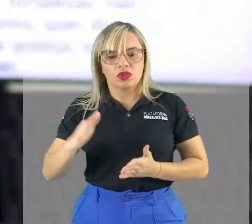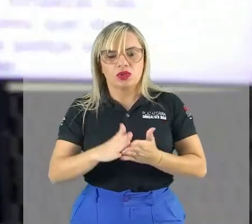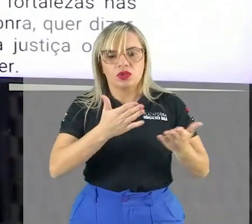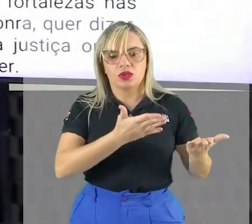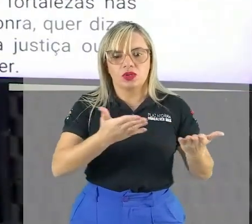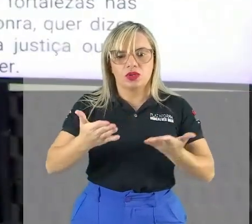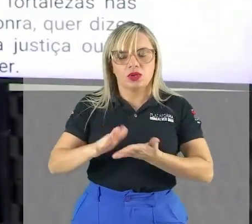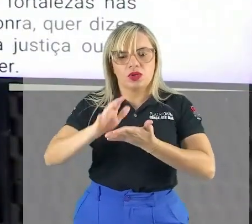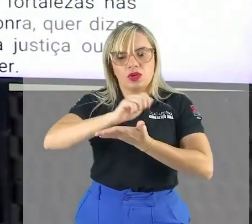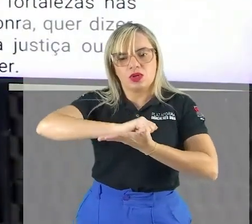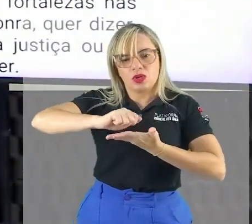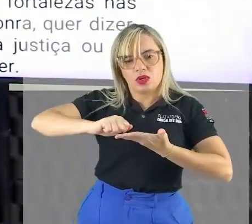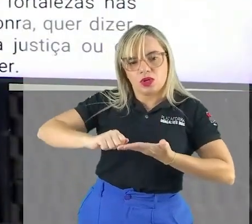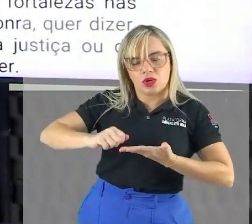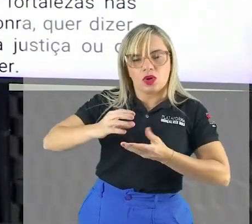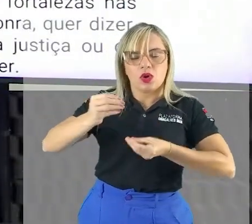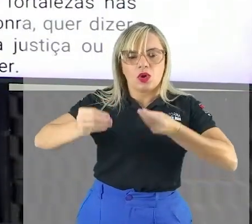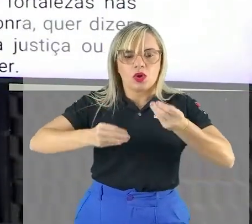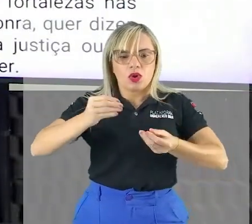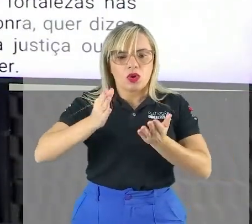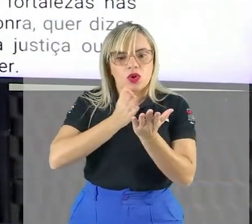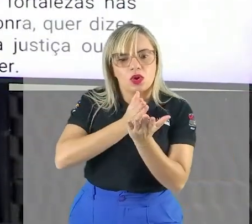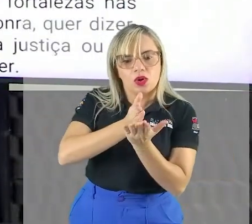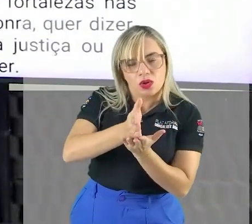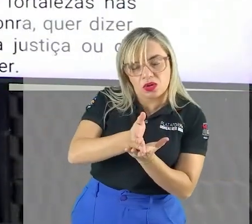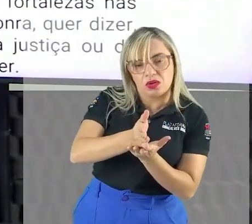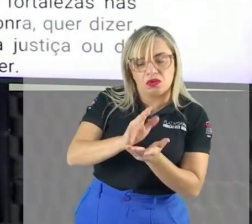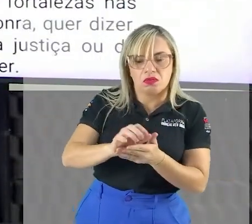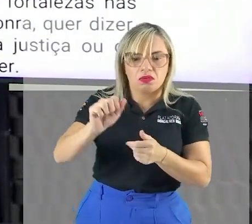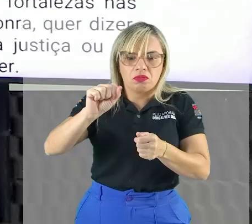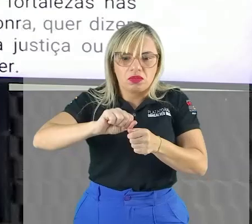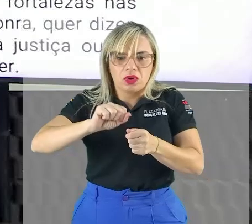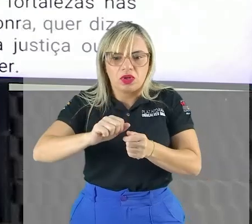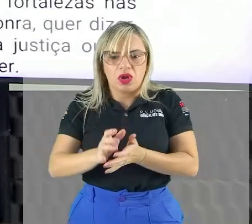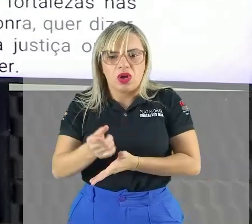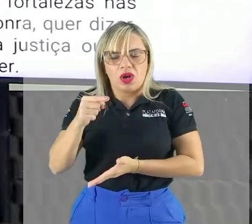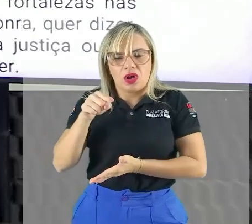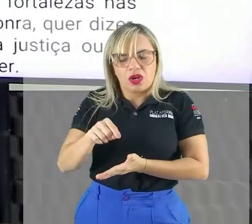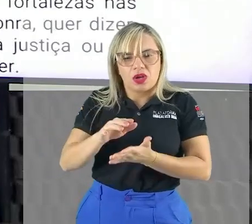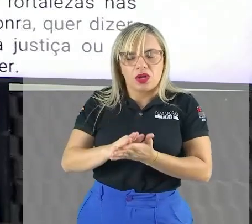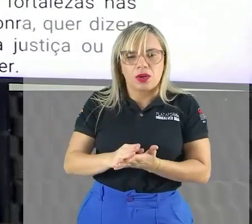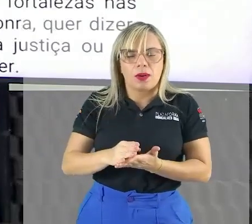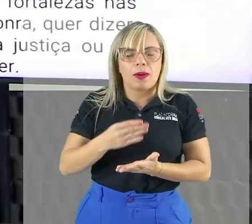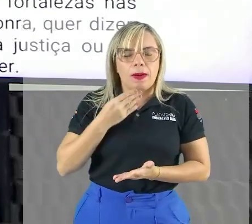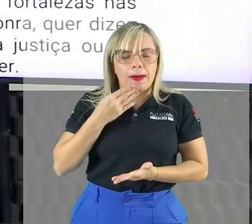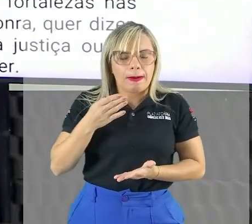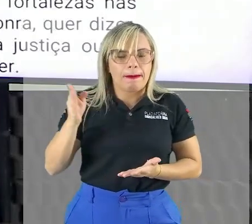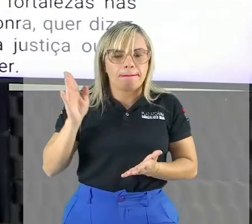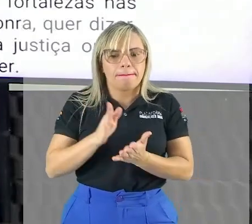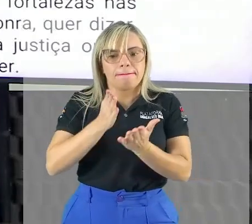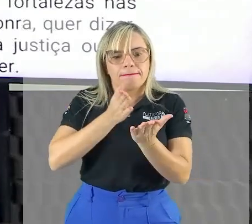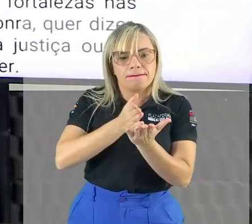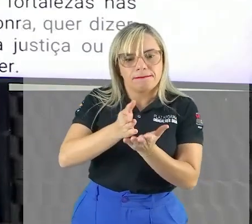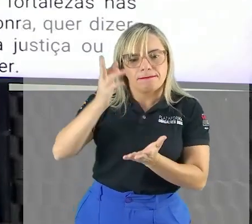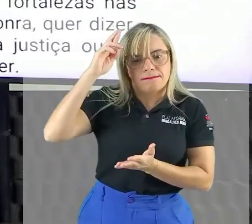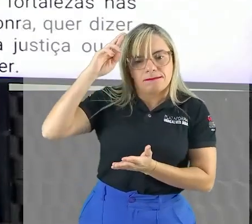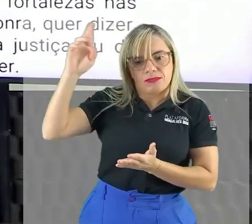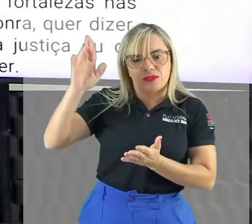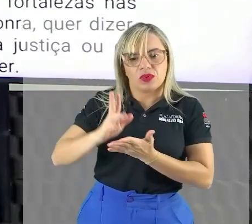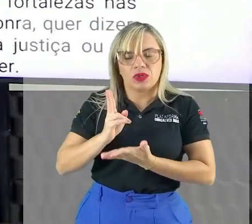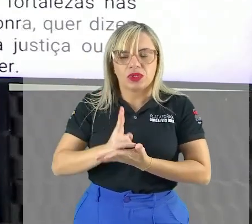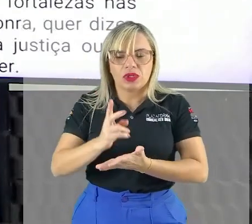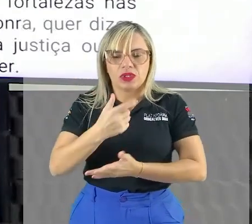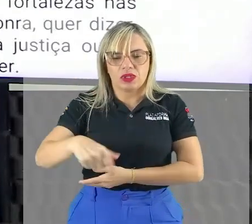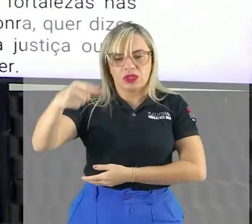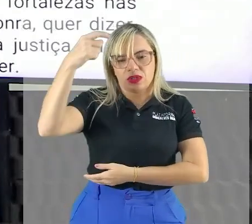a fórmula da fidelidade e assim o fez. Aquele que jura a fidelidade a seu Senhor deve ter sempre em mente